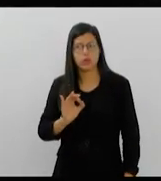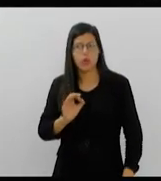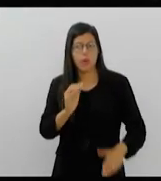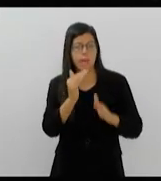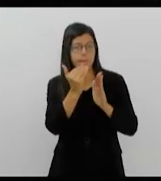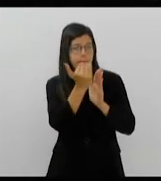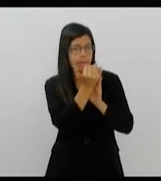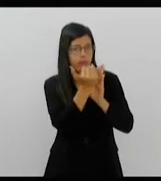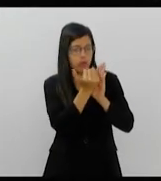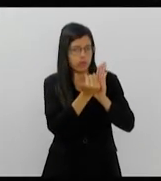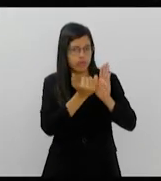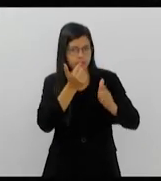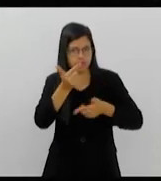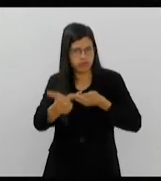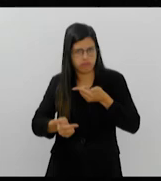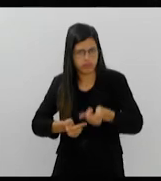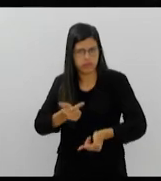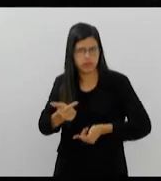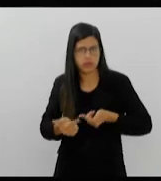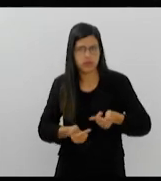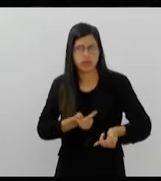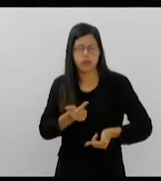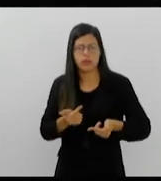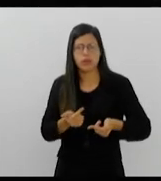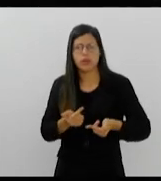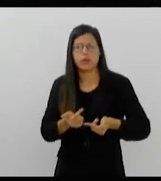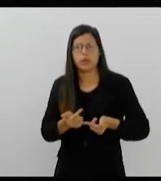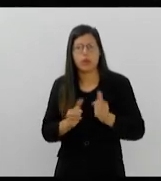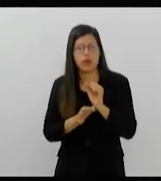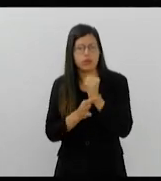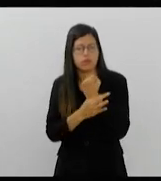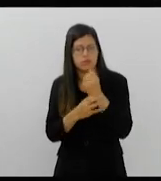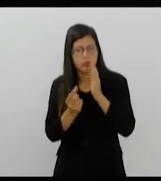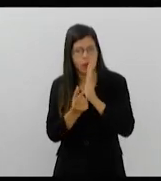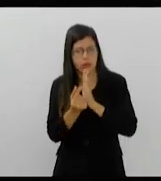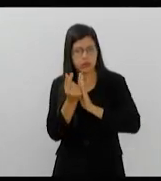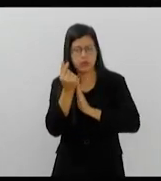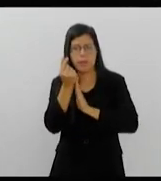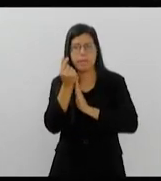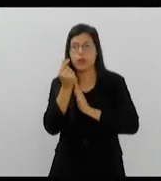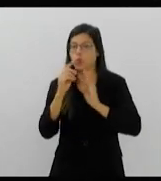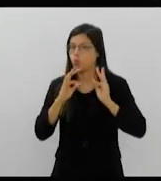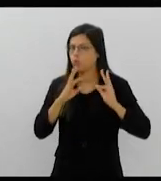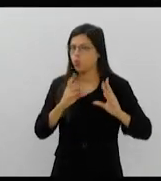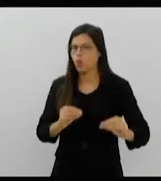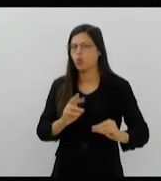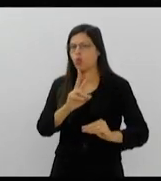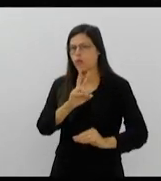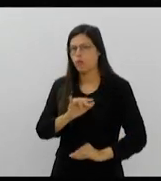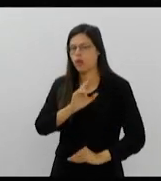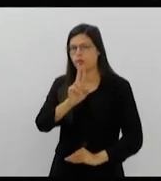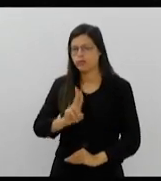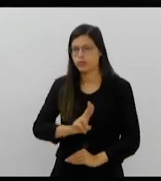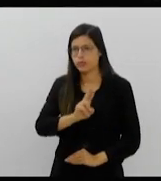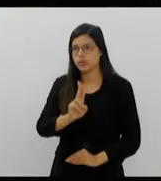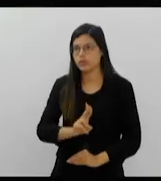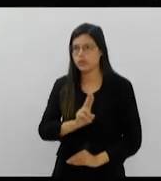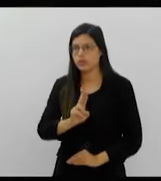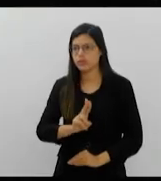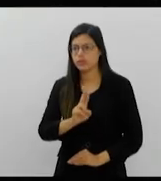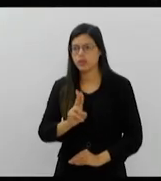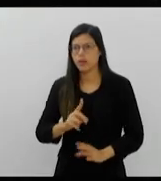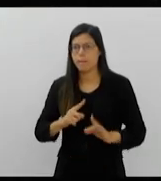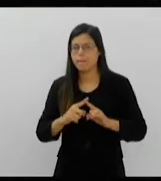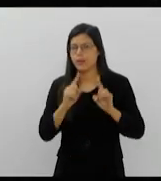de trabalho. Aí você garante que o orçamento inteiro vai ser executado, mas que as estimativas